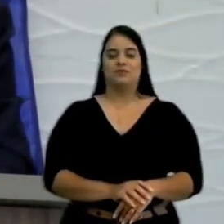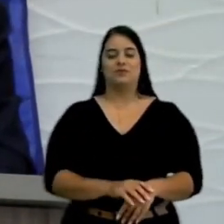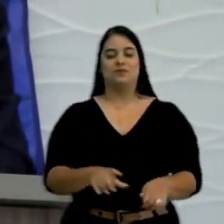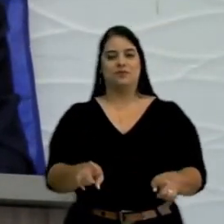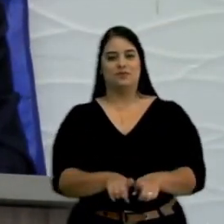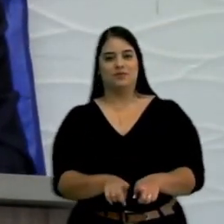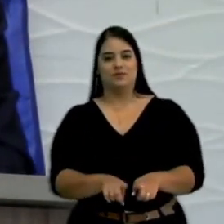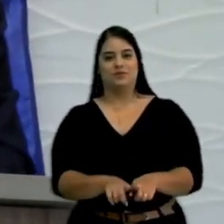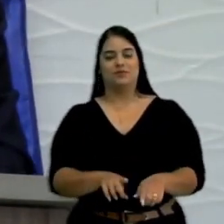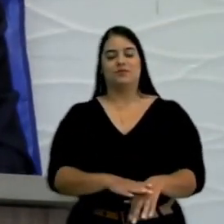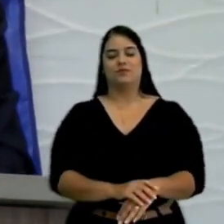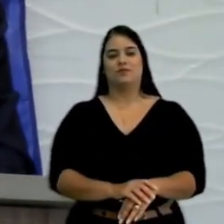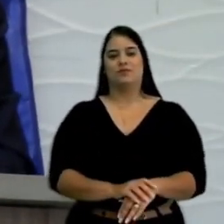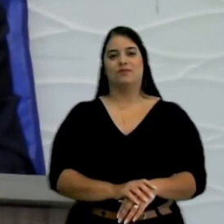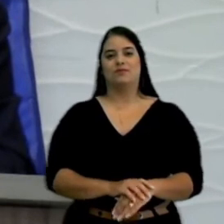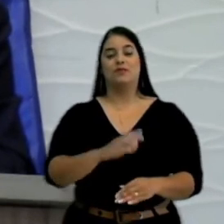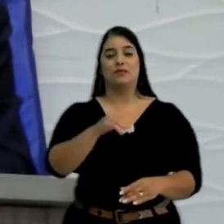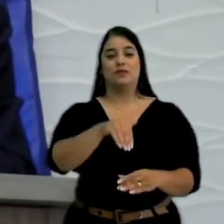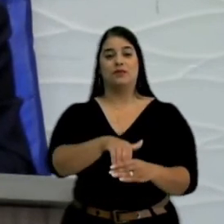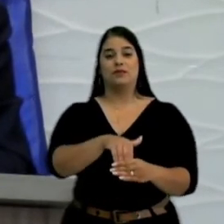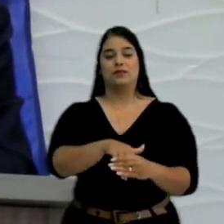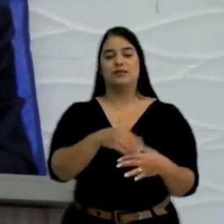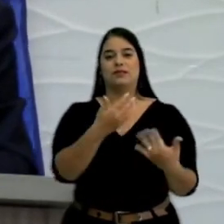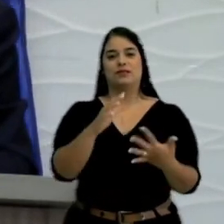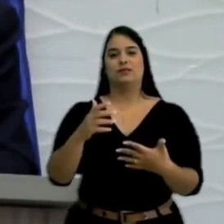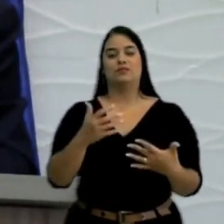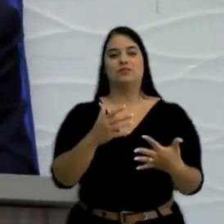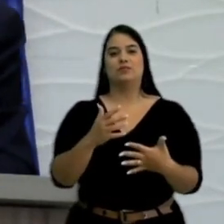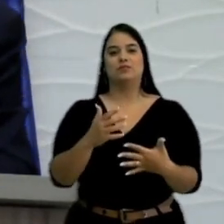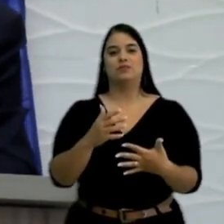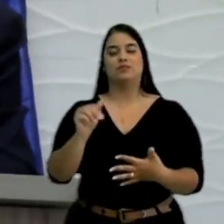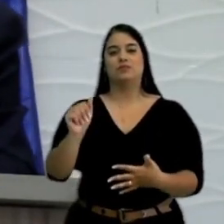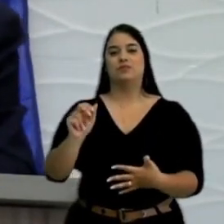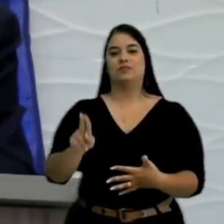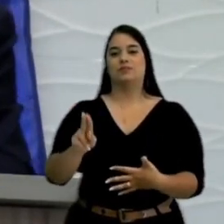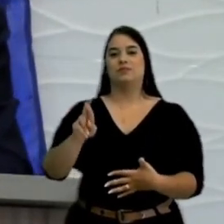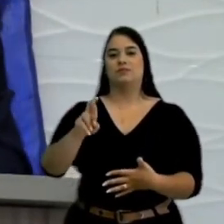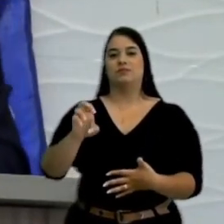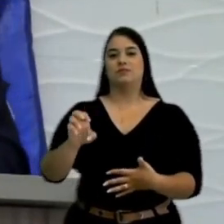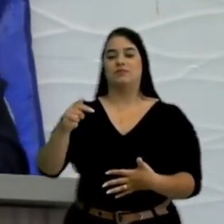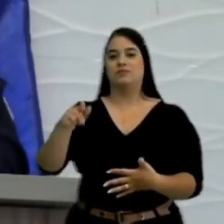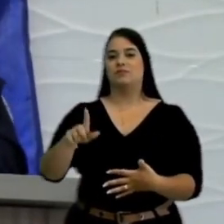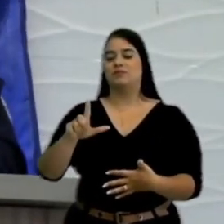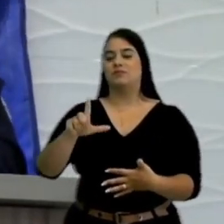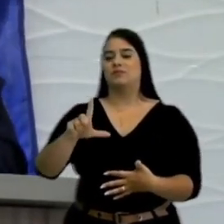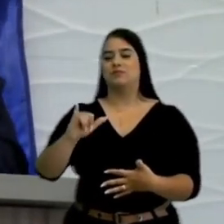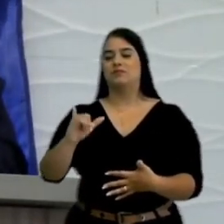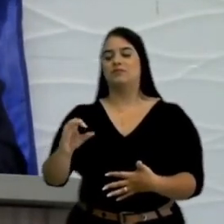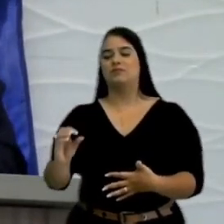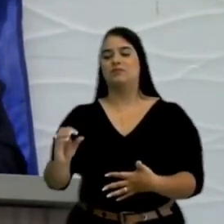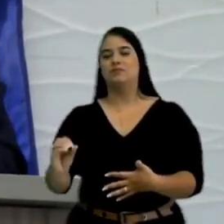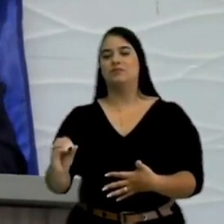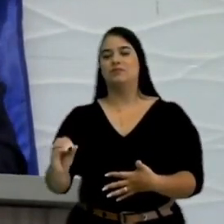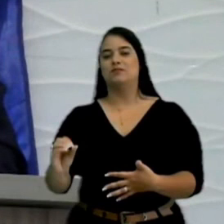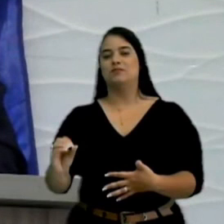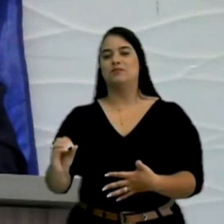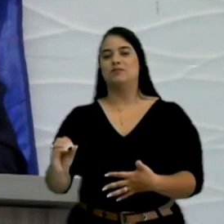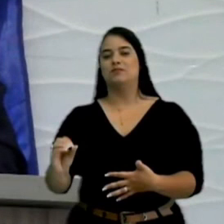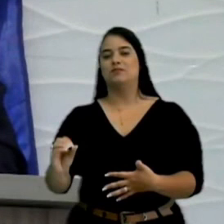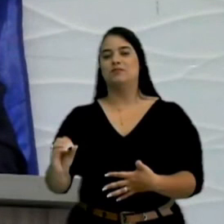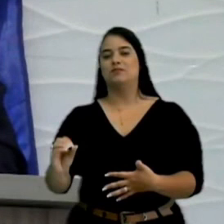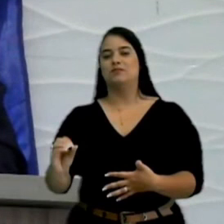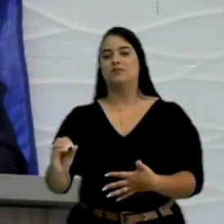também... Coloquei aqui um voto de aplauso a Aurélio. A Aurélio é Lelo Conceição. Lelo está de